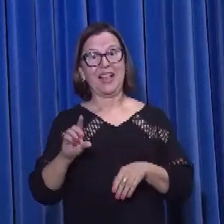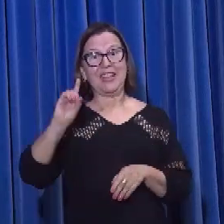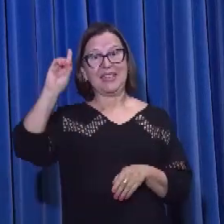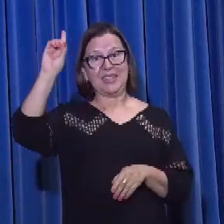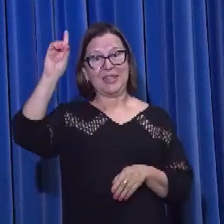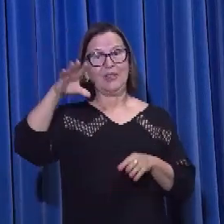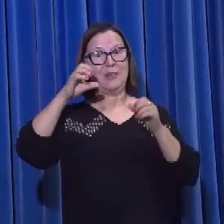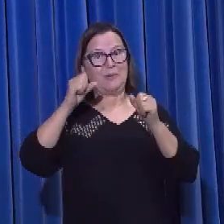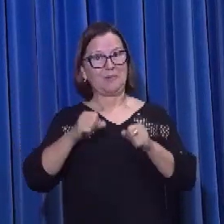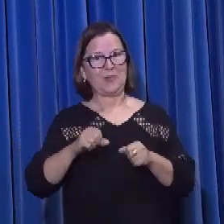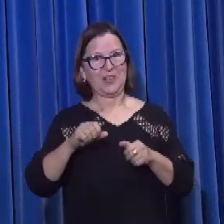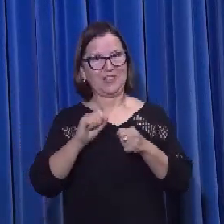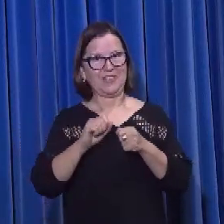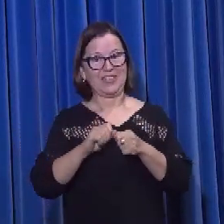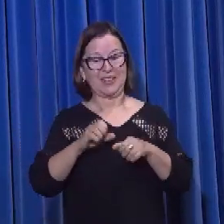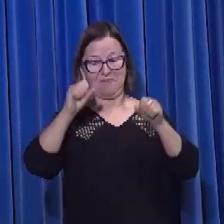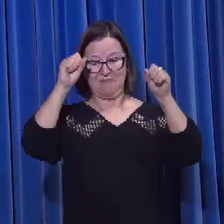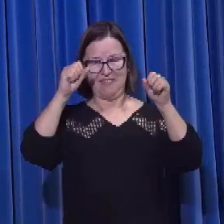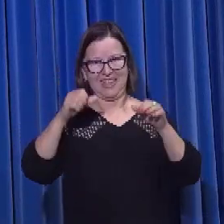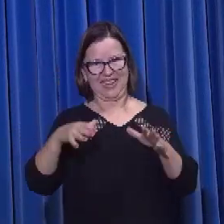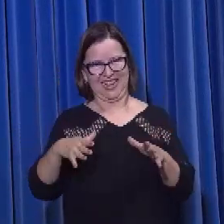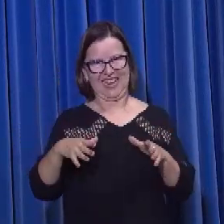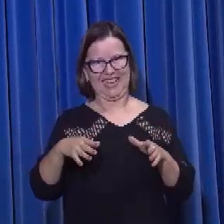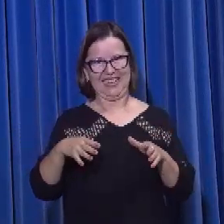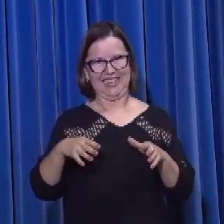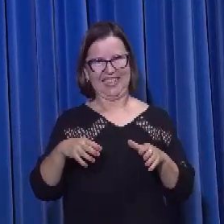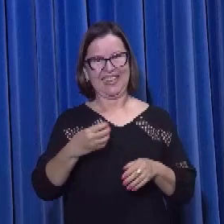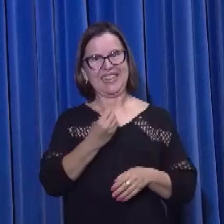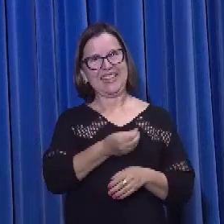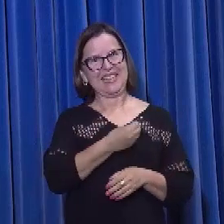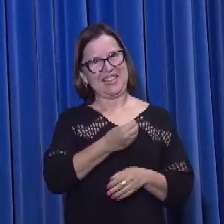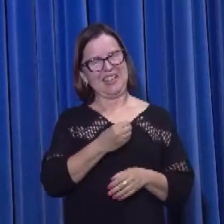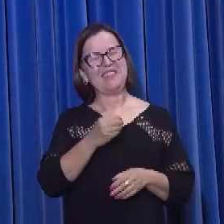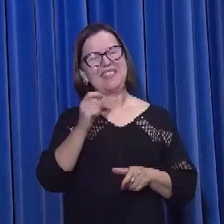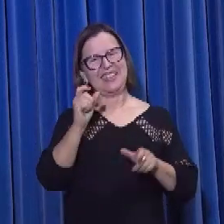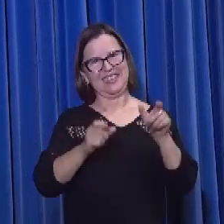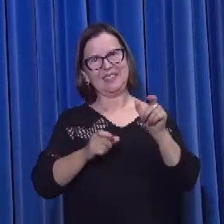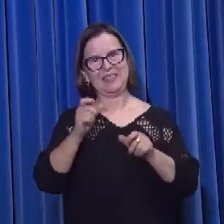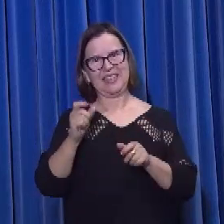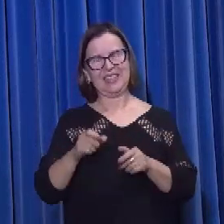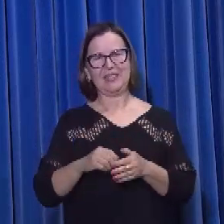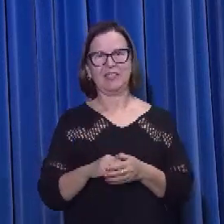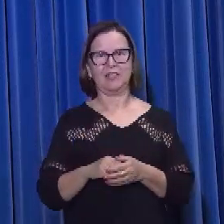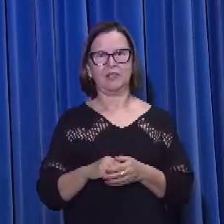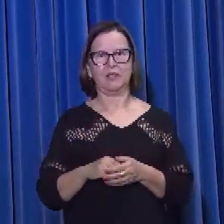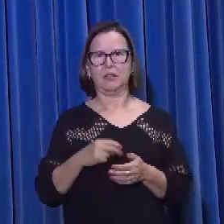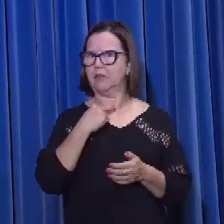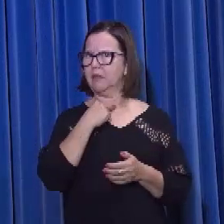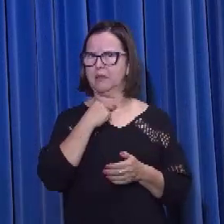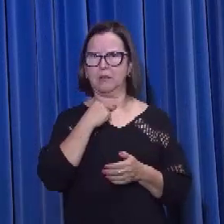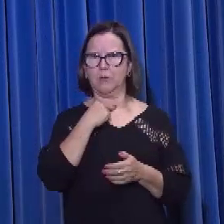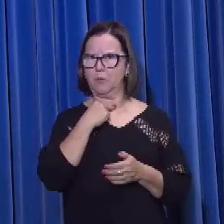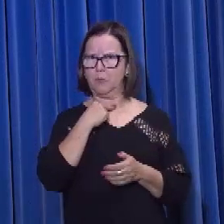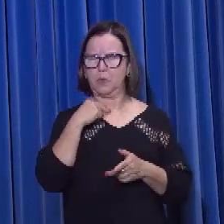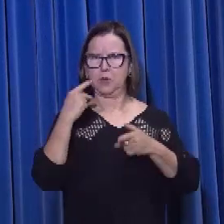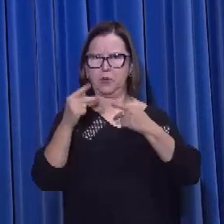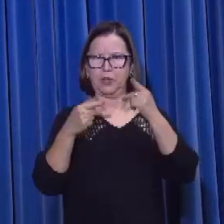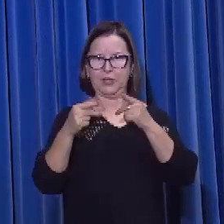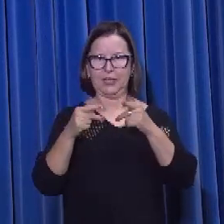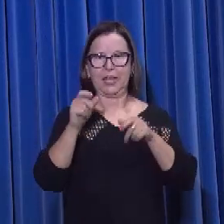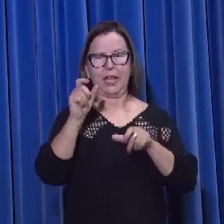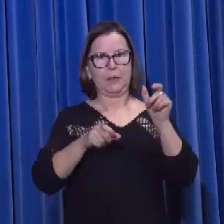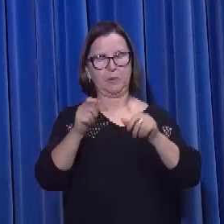vida desses. Eu não posso dizer que quem está aqui ou quem está ouvindo nessa